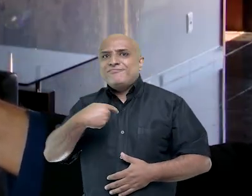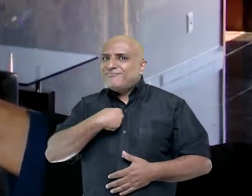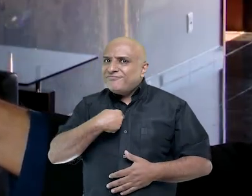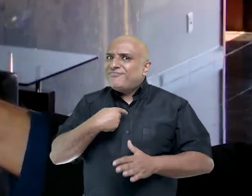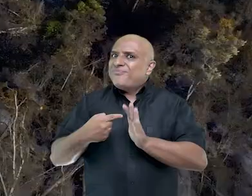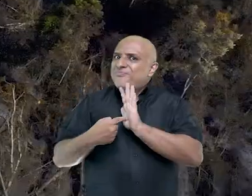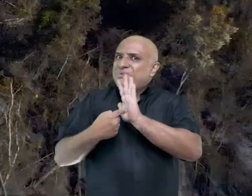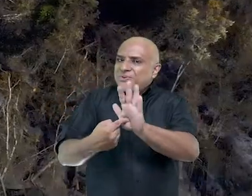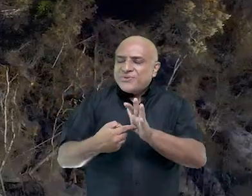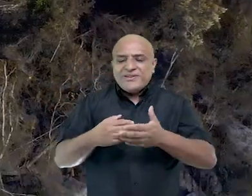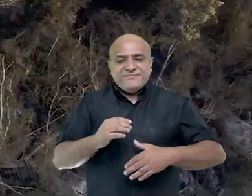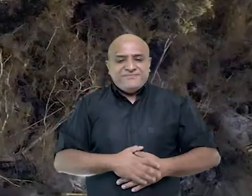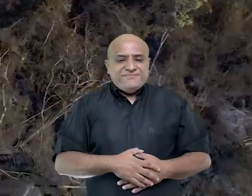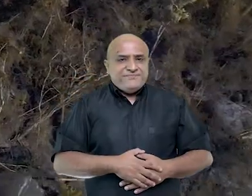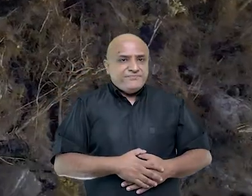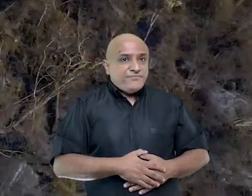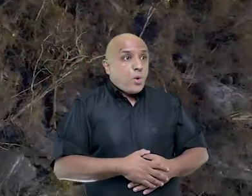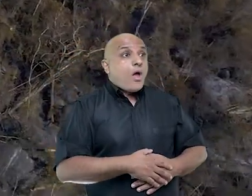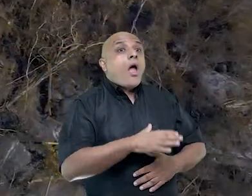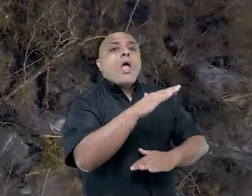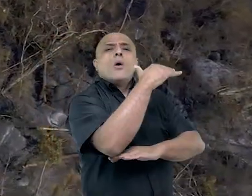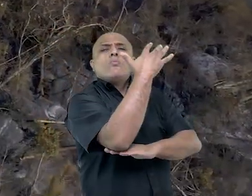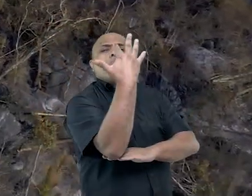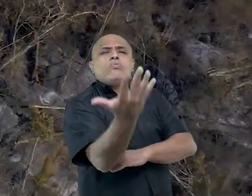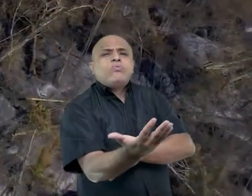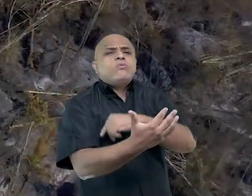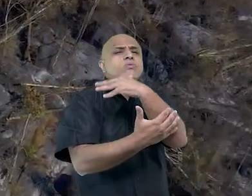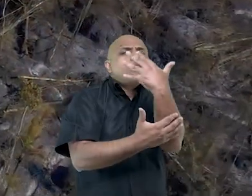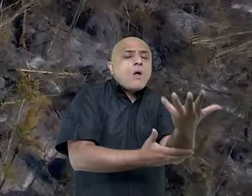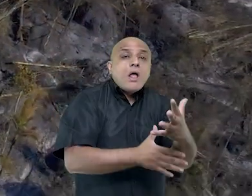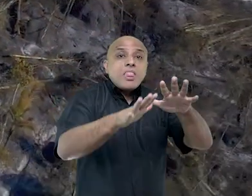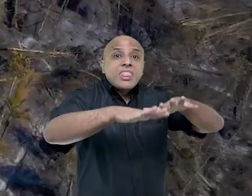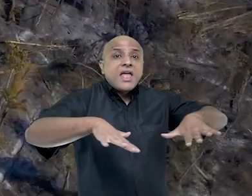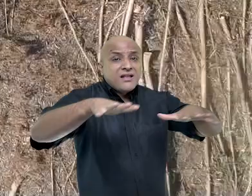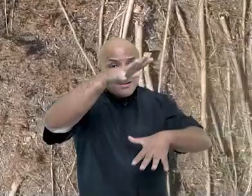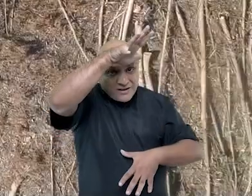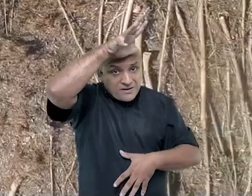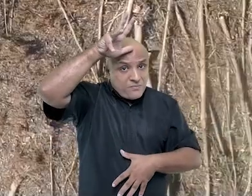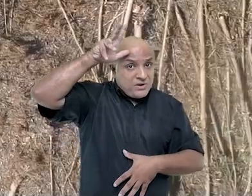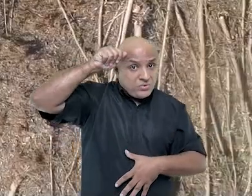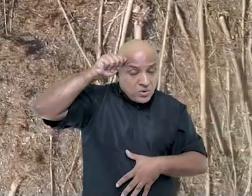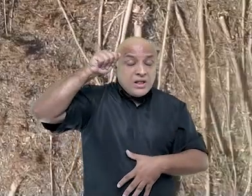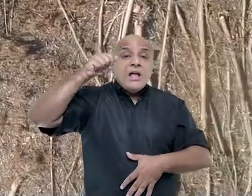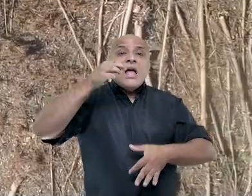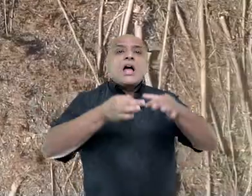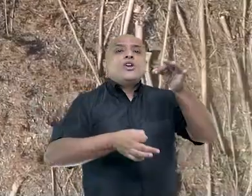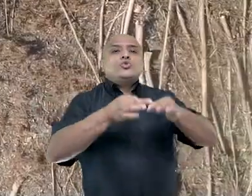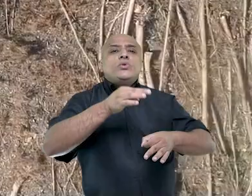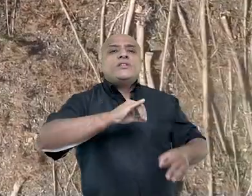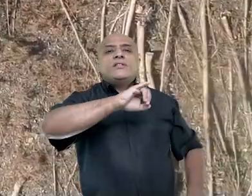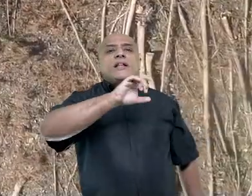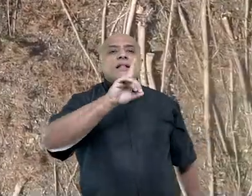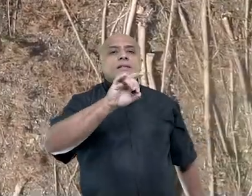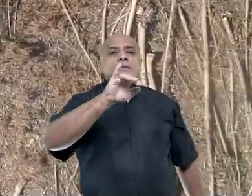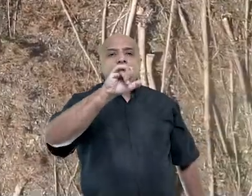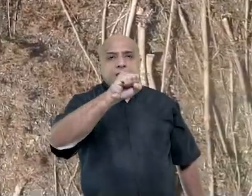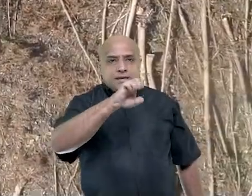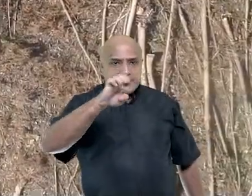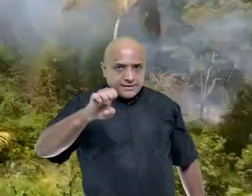que tramitam nessas varas. Quanto ao combate ao desmatamento na Amazônia Legal, a juíza Deise Starling